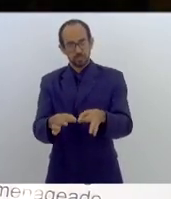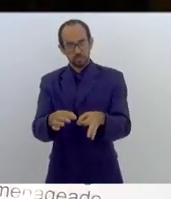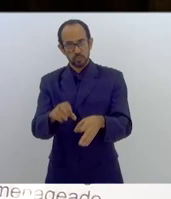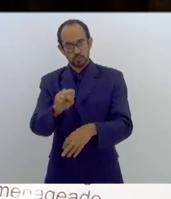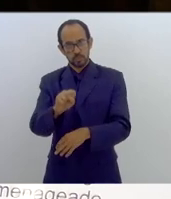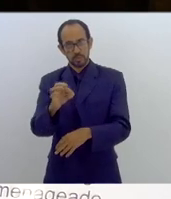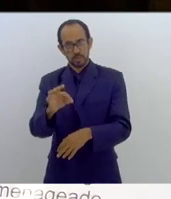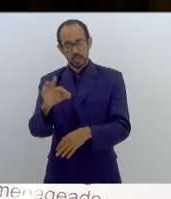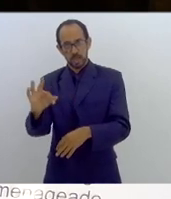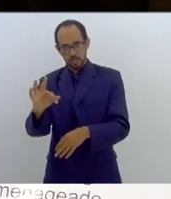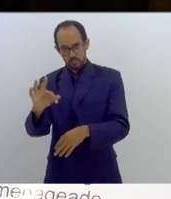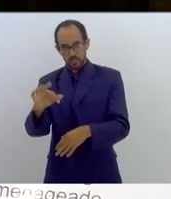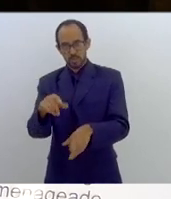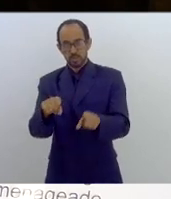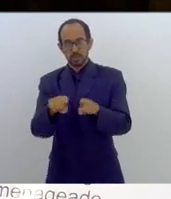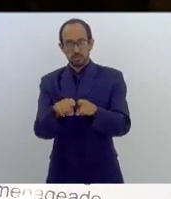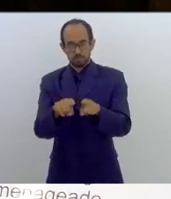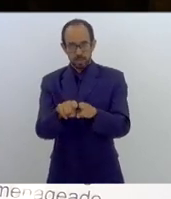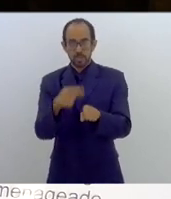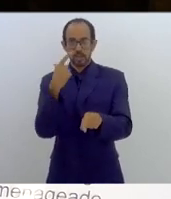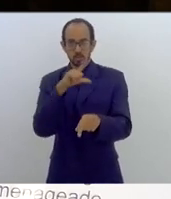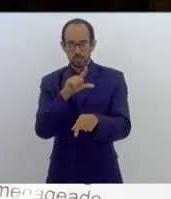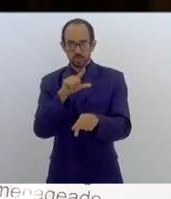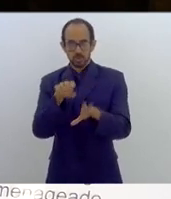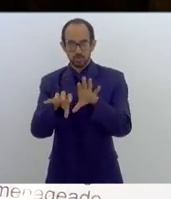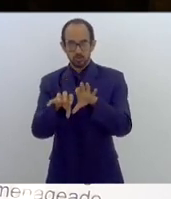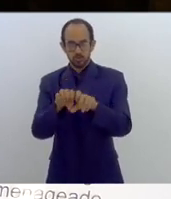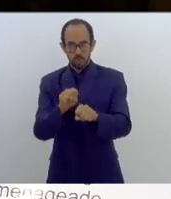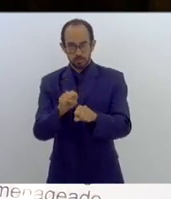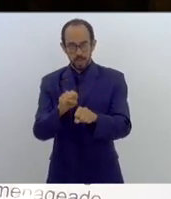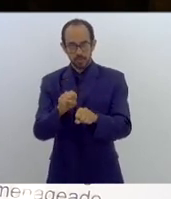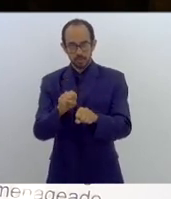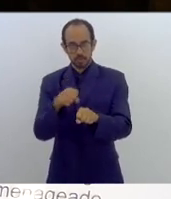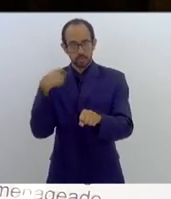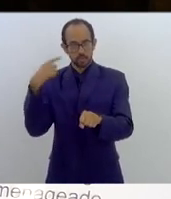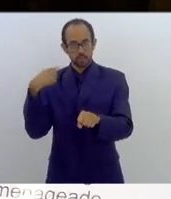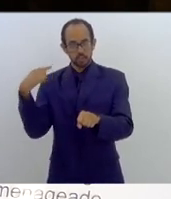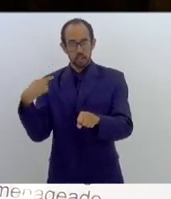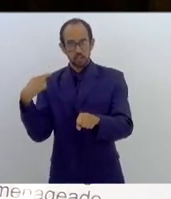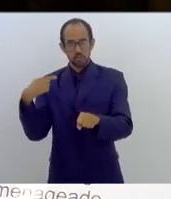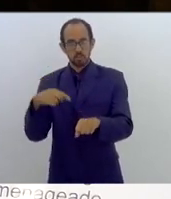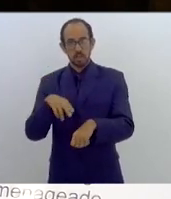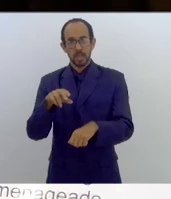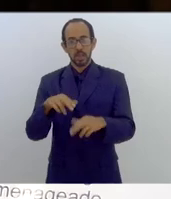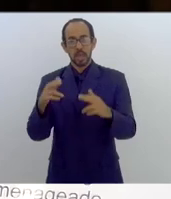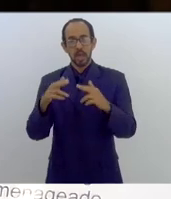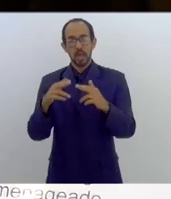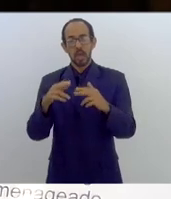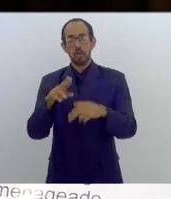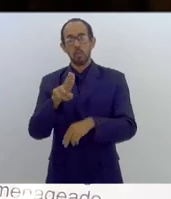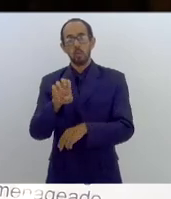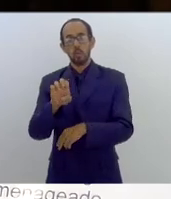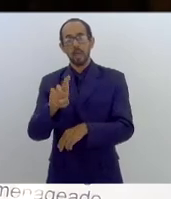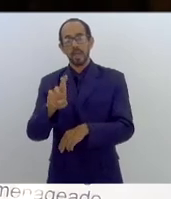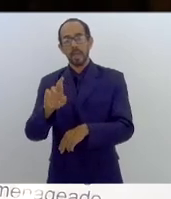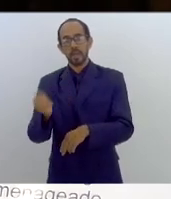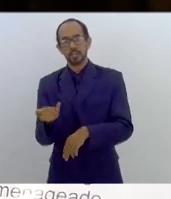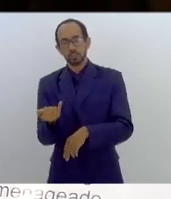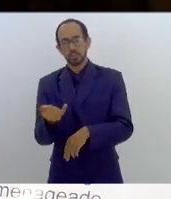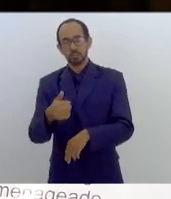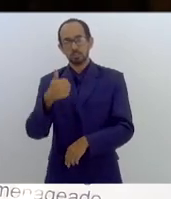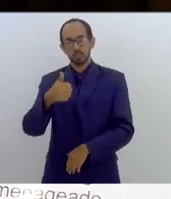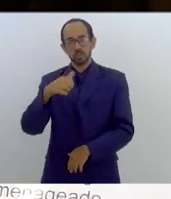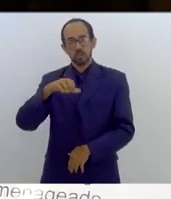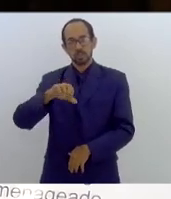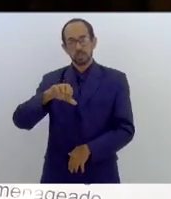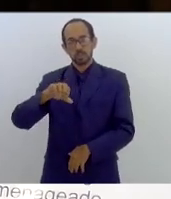Federal, tendo alcançado a graduação em Direito pela Universidade do Estado do Rio de Janeiro, UERJ, em